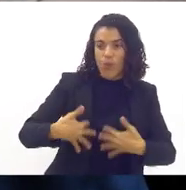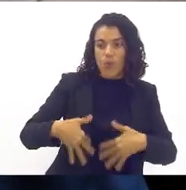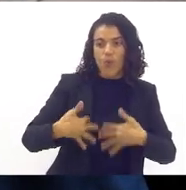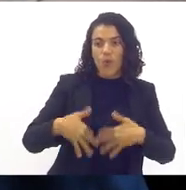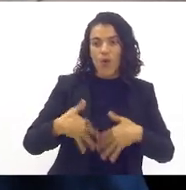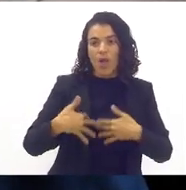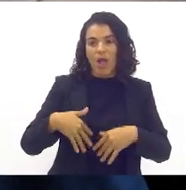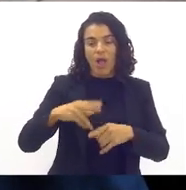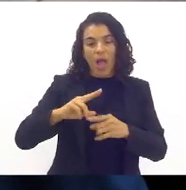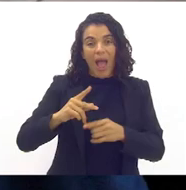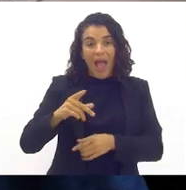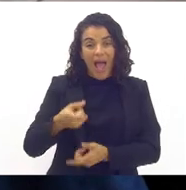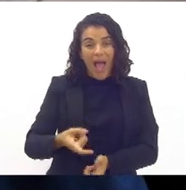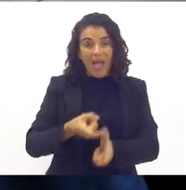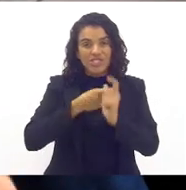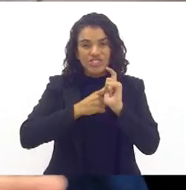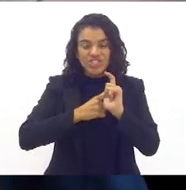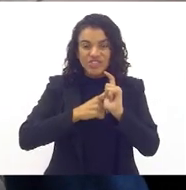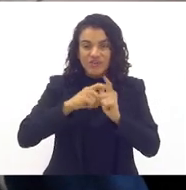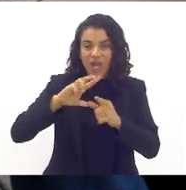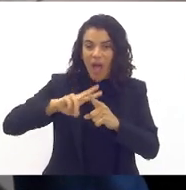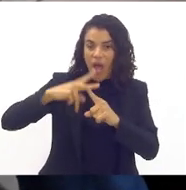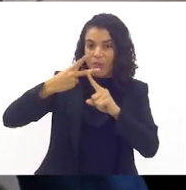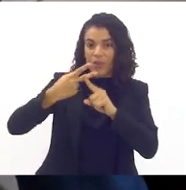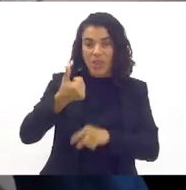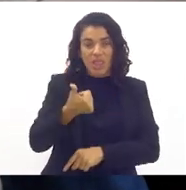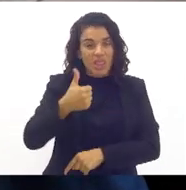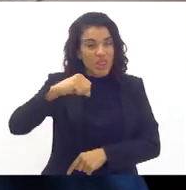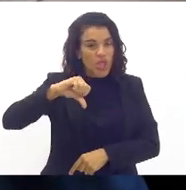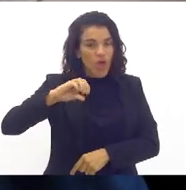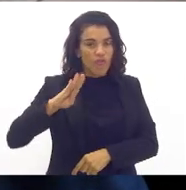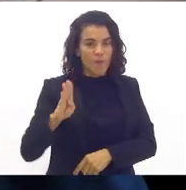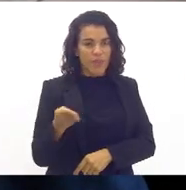dívida cresceu 19 bilhões.